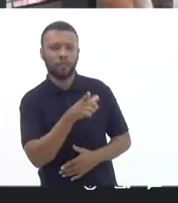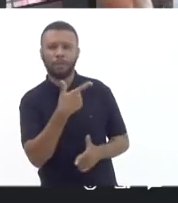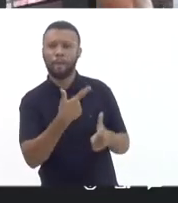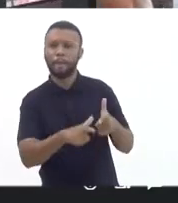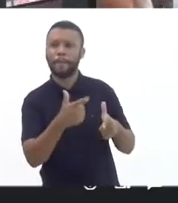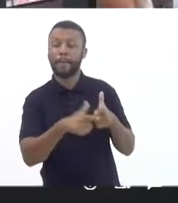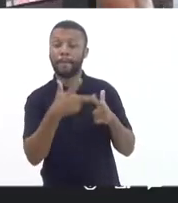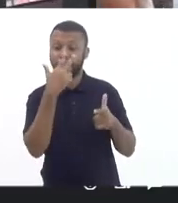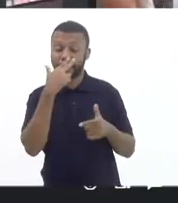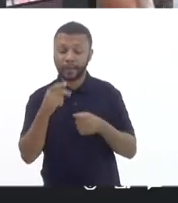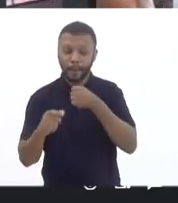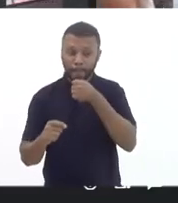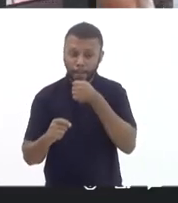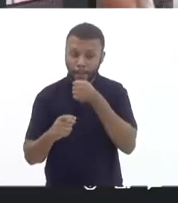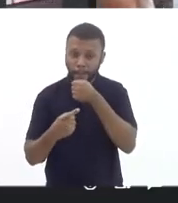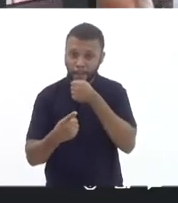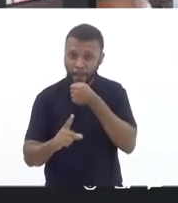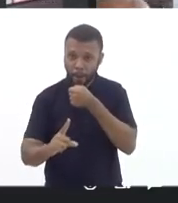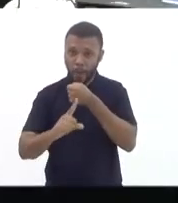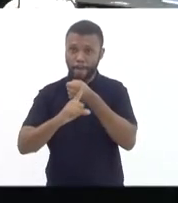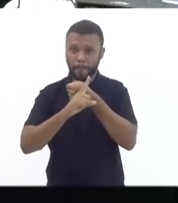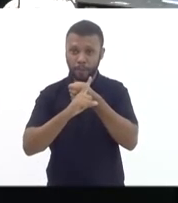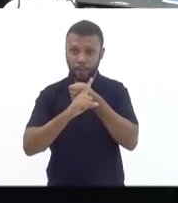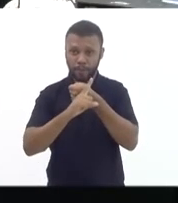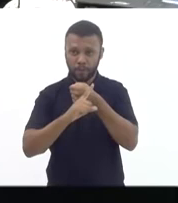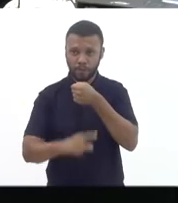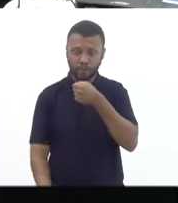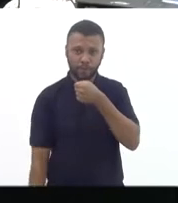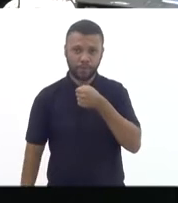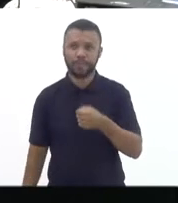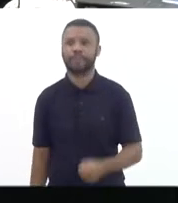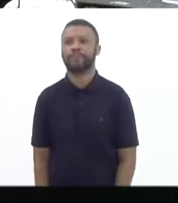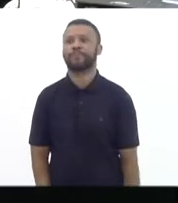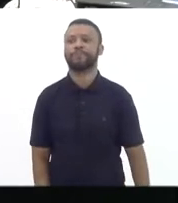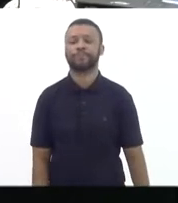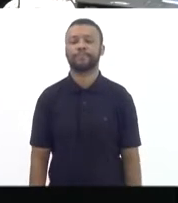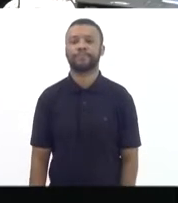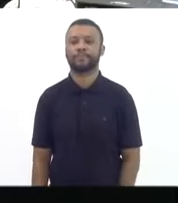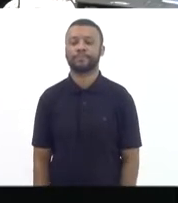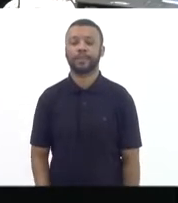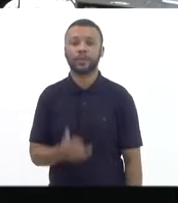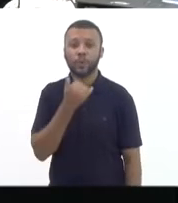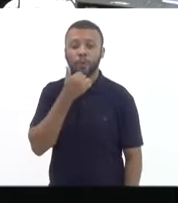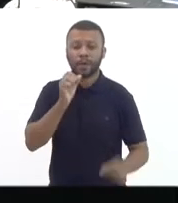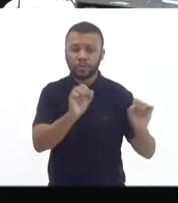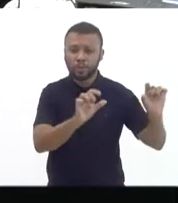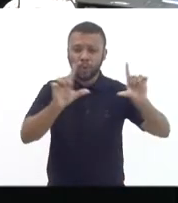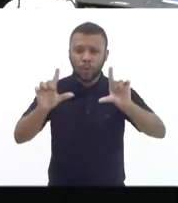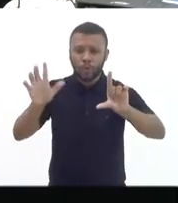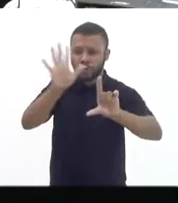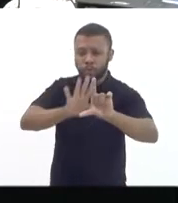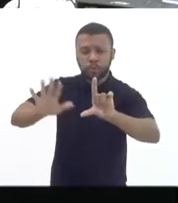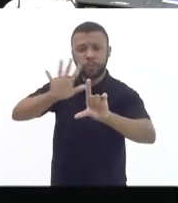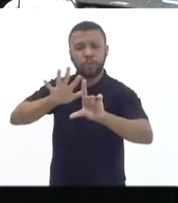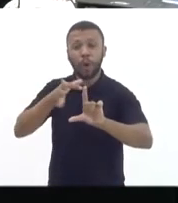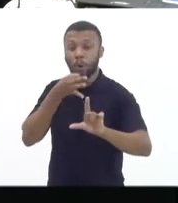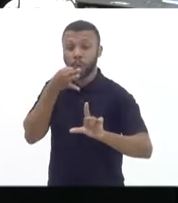É um microfonezinho que deve estar com tracinho. Aqui no virtual estou ouvindo bem. Ah,